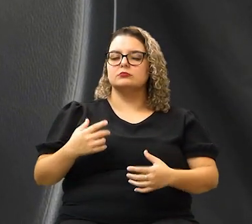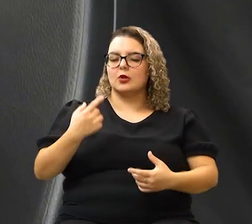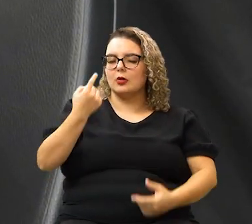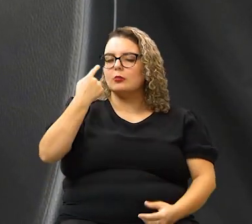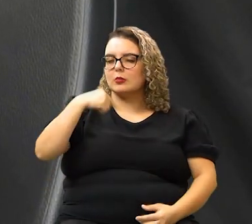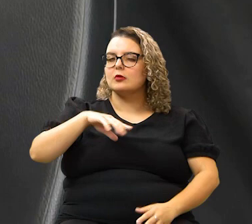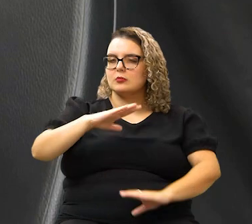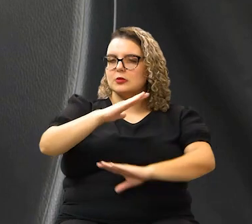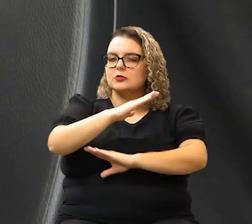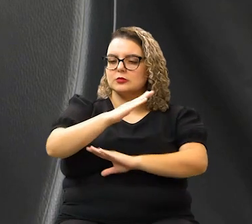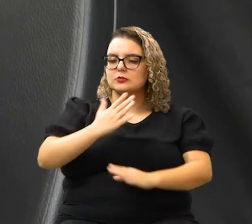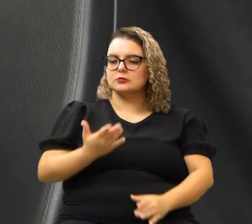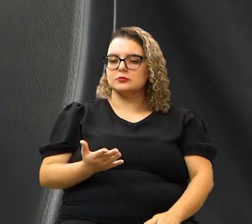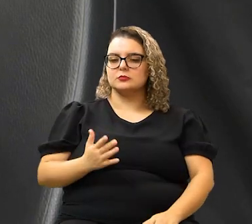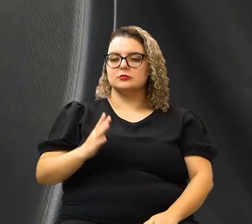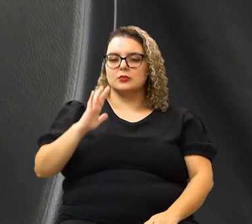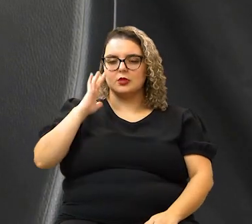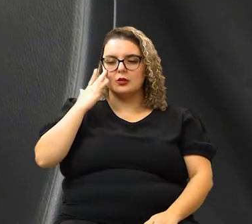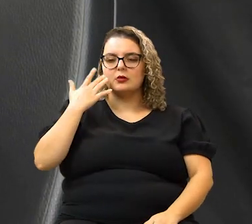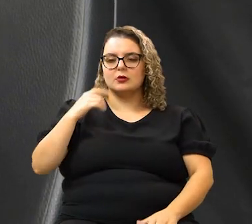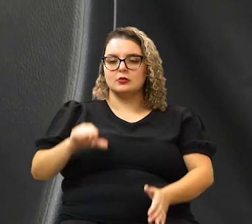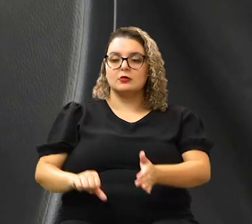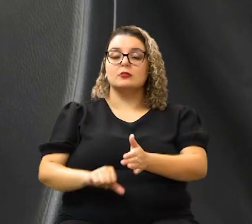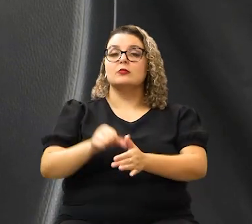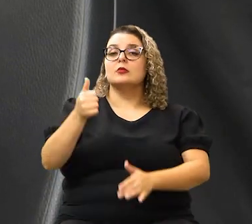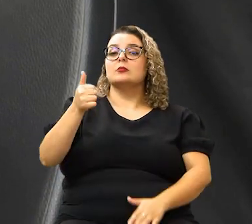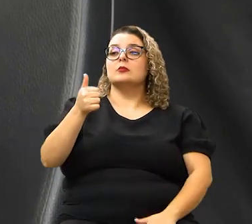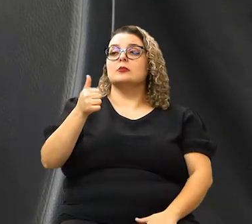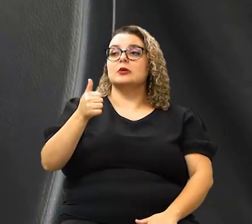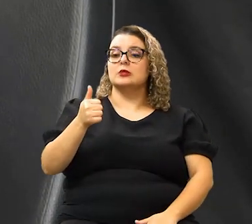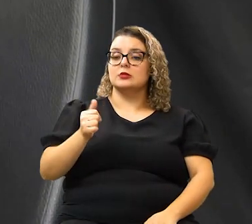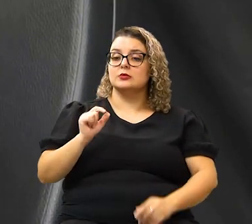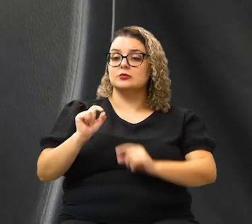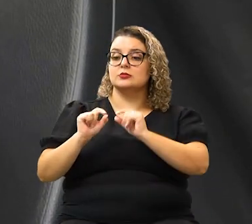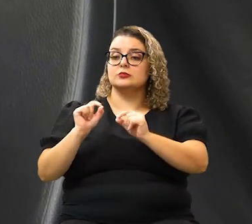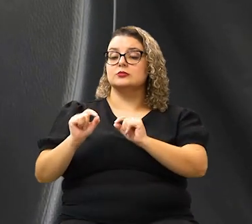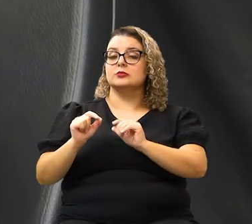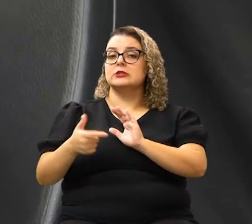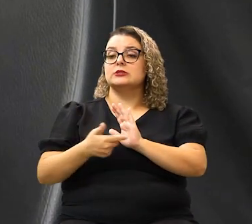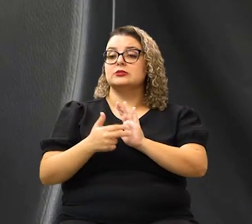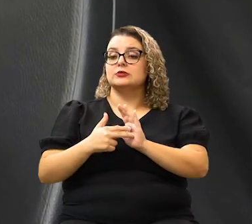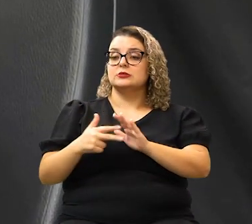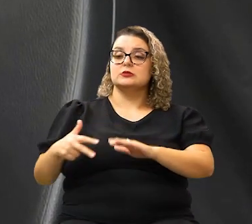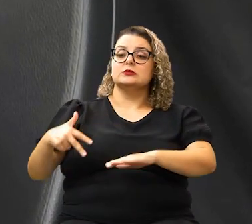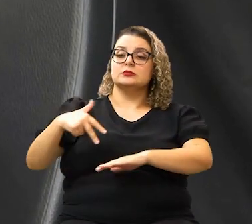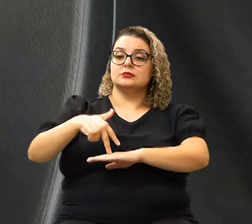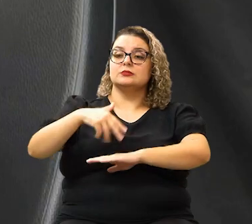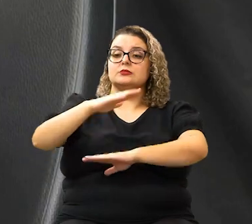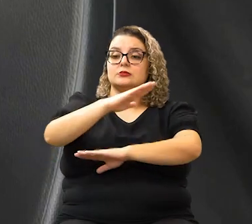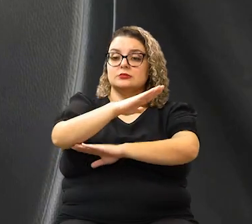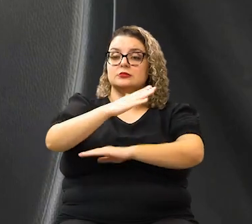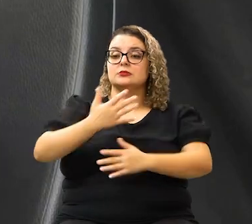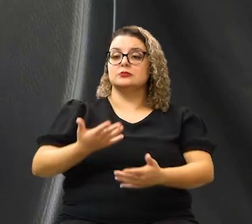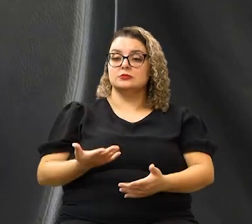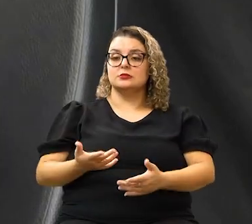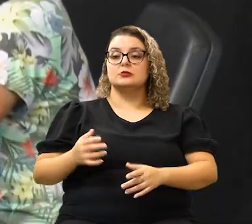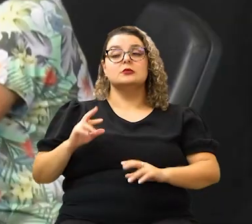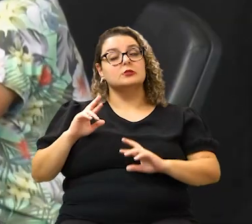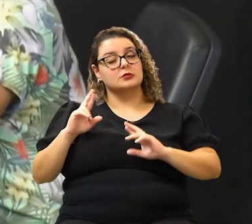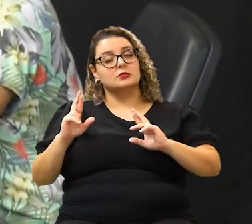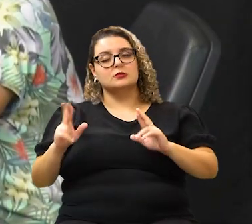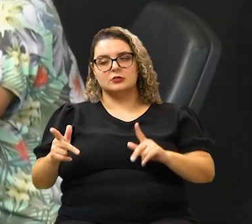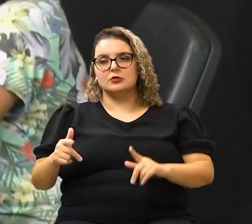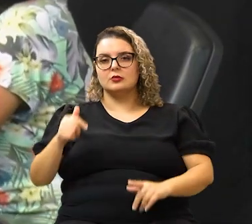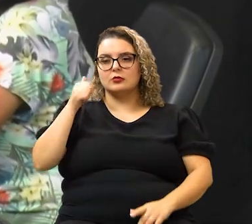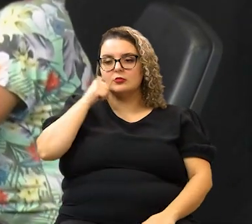no sentido de estar aqui na Câmara sendo diferente, né, sendo uma mulher... Trazendo pautas que sem você elas